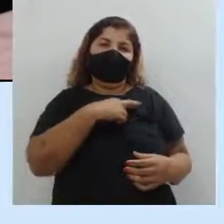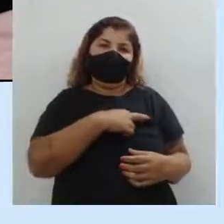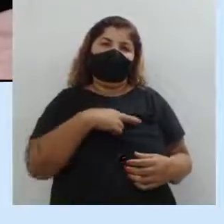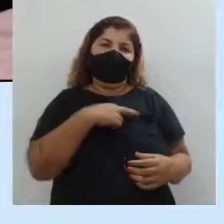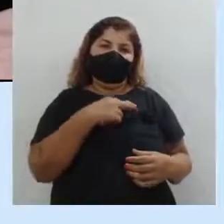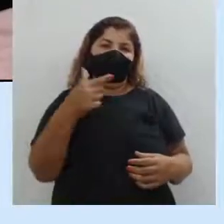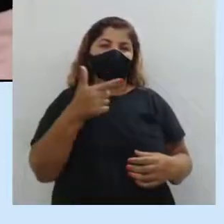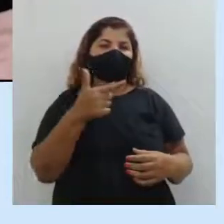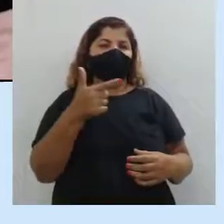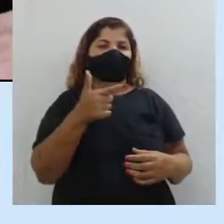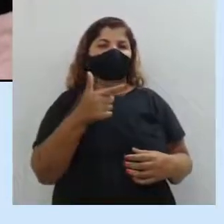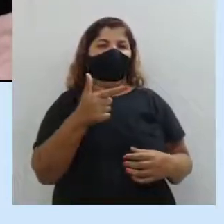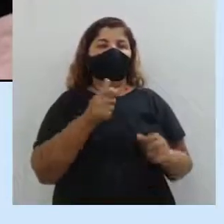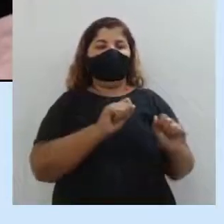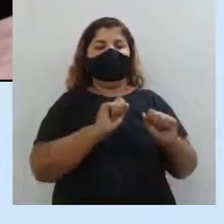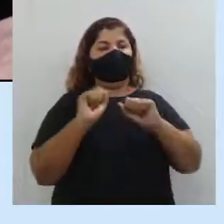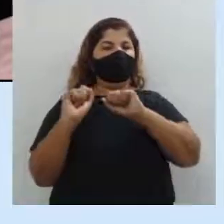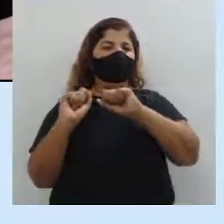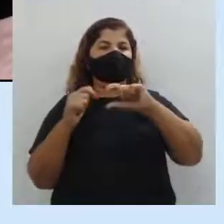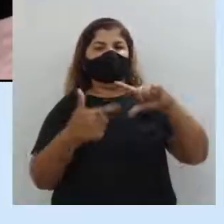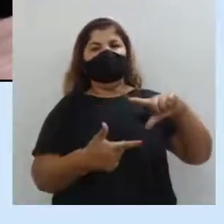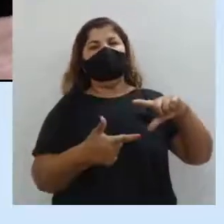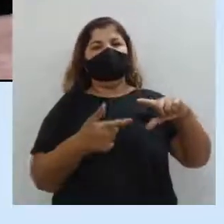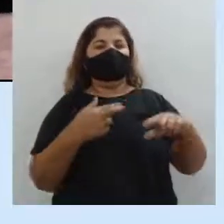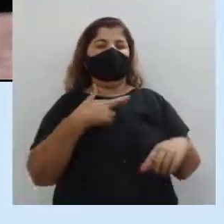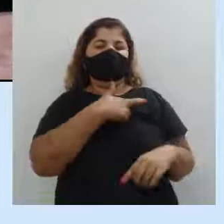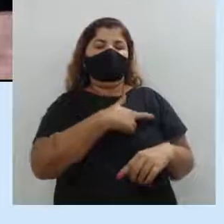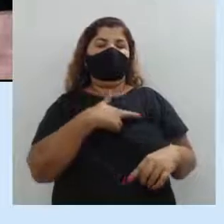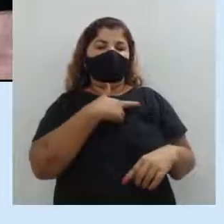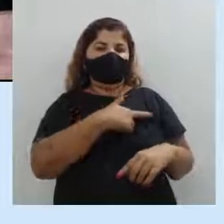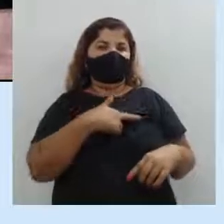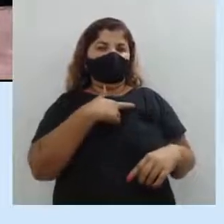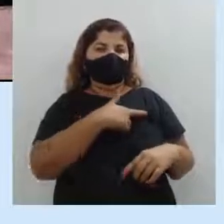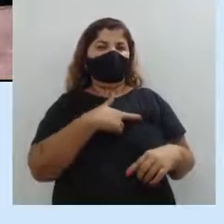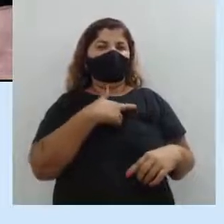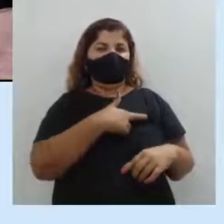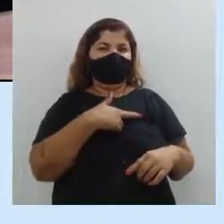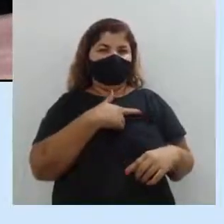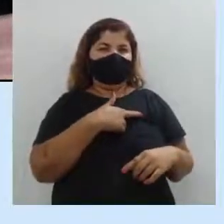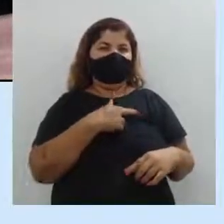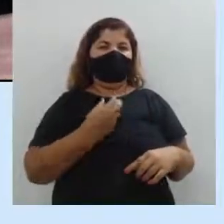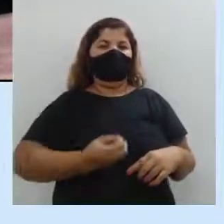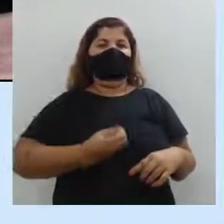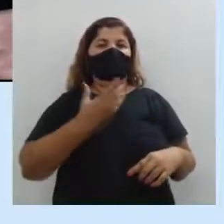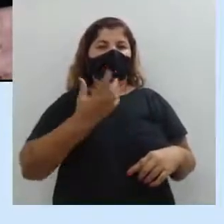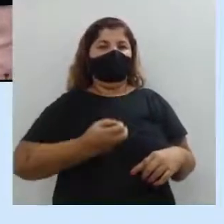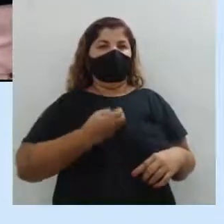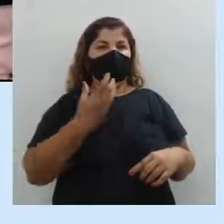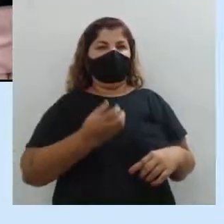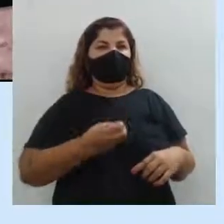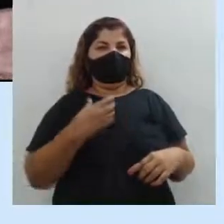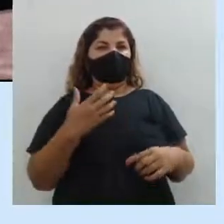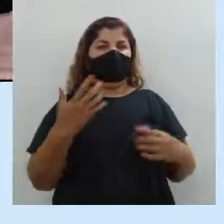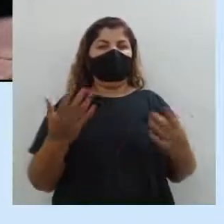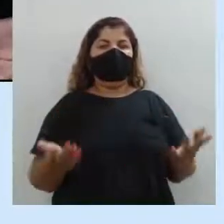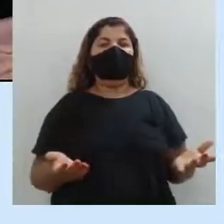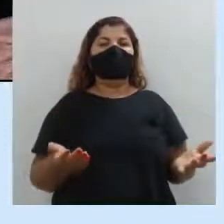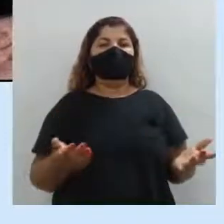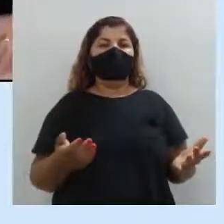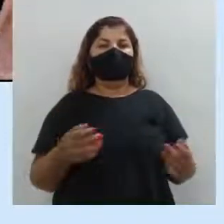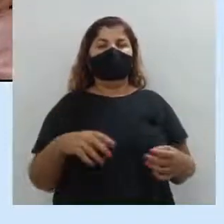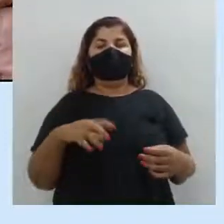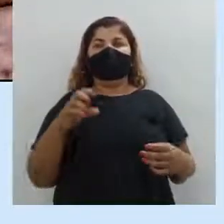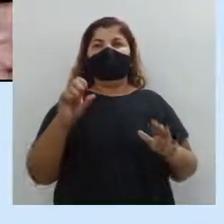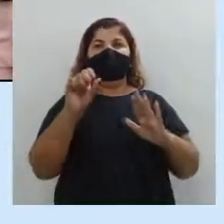fase, né, do romantismo na poesia. A geração ultra-romântica, ou geração mal do